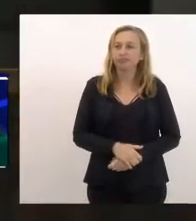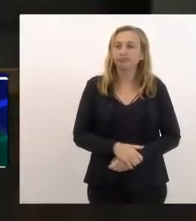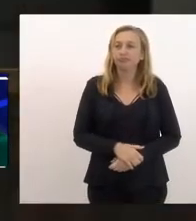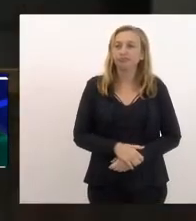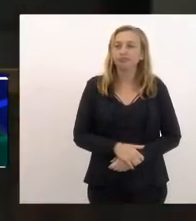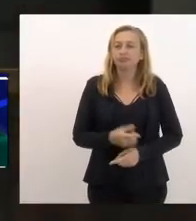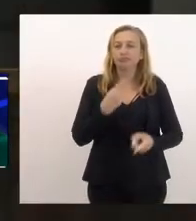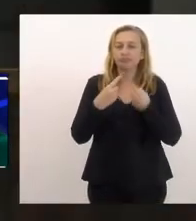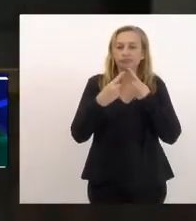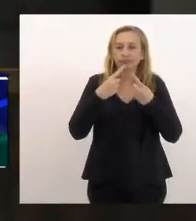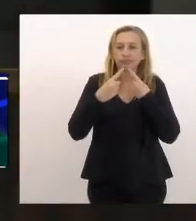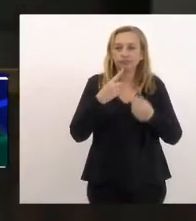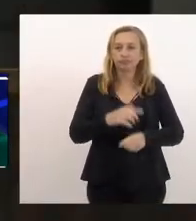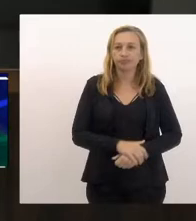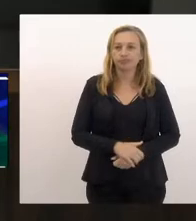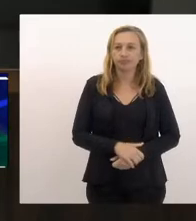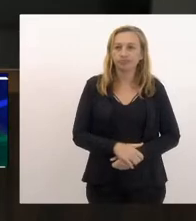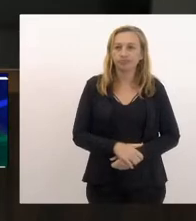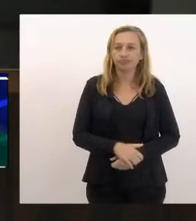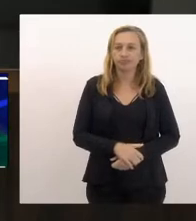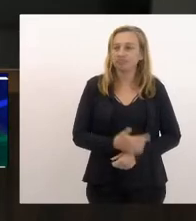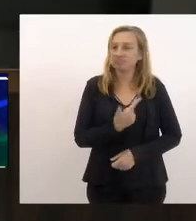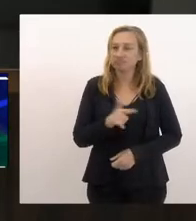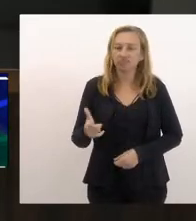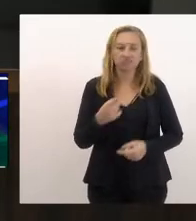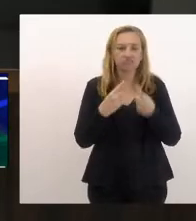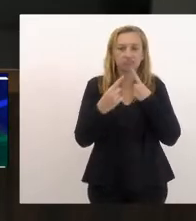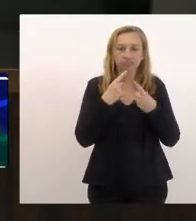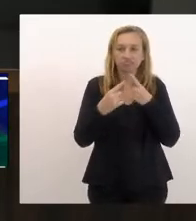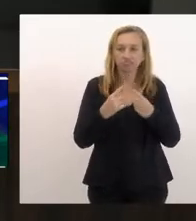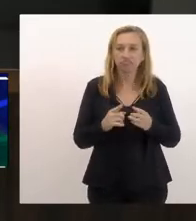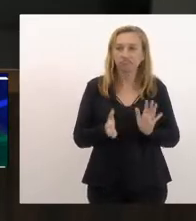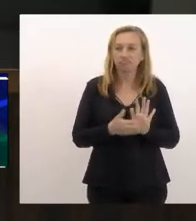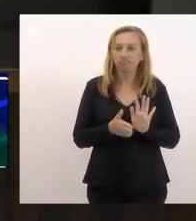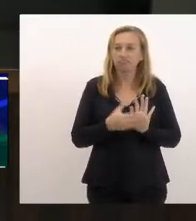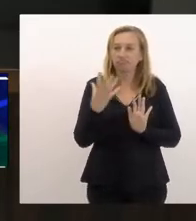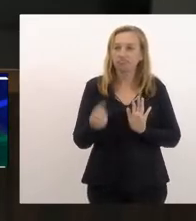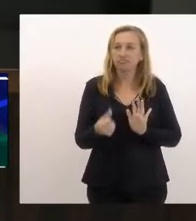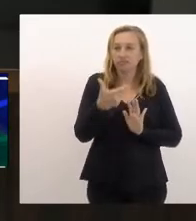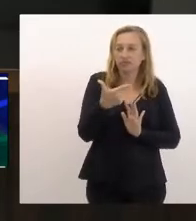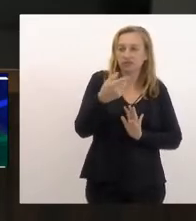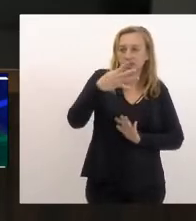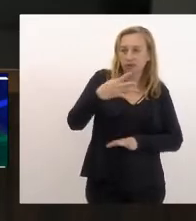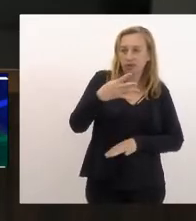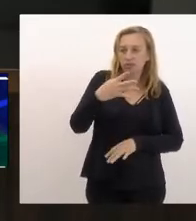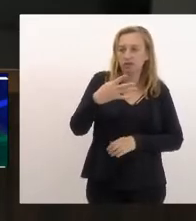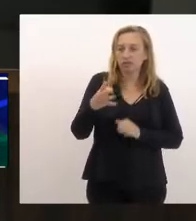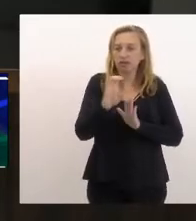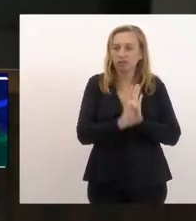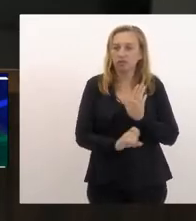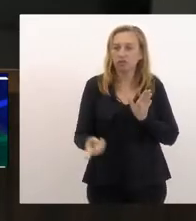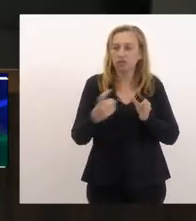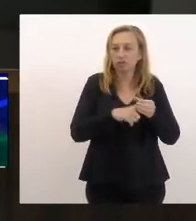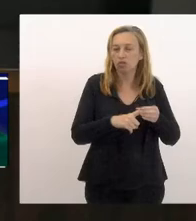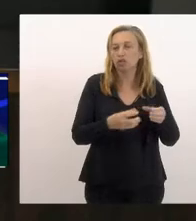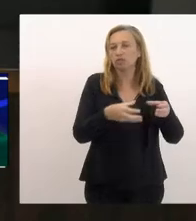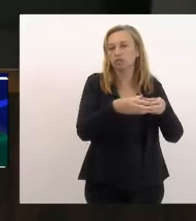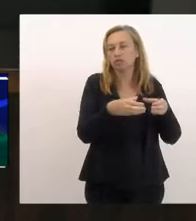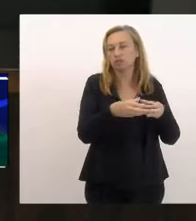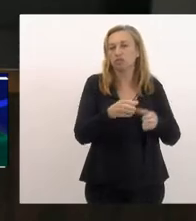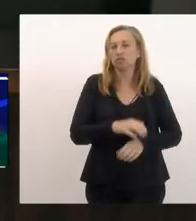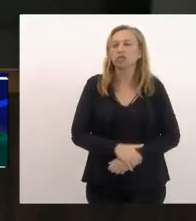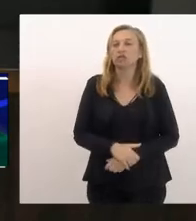pareceres emitidos em discussão. Havendo que queira discutir, a presente proposta recebeu 24 emendas e retorna às